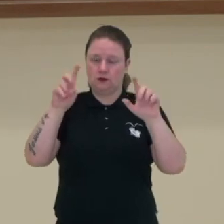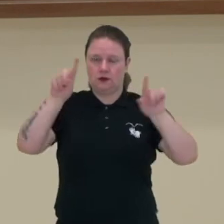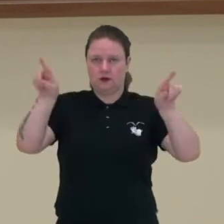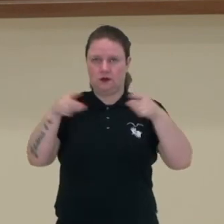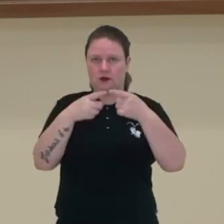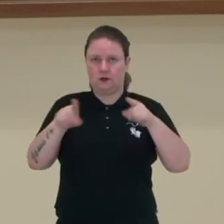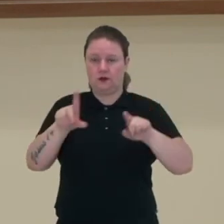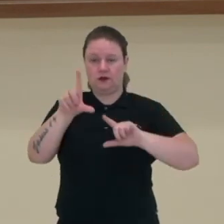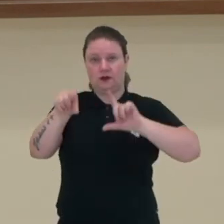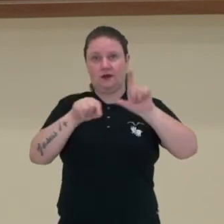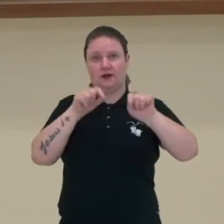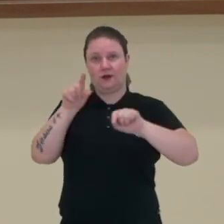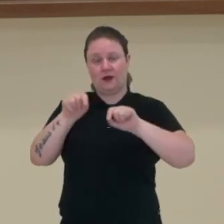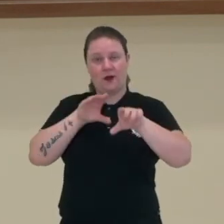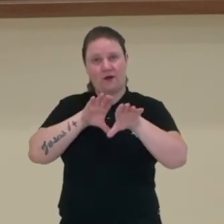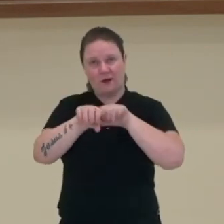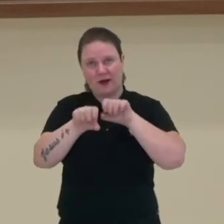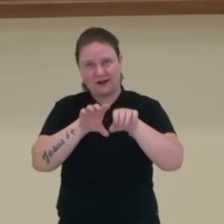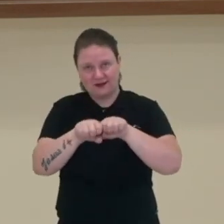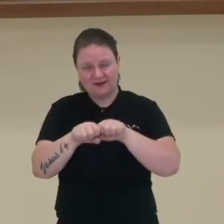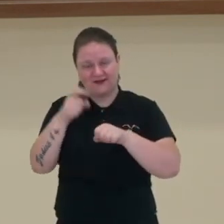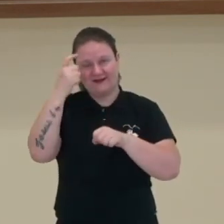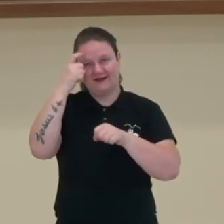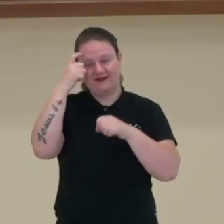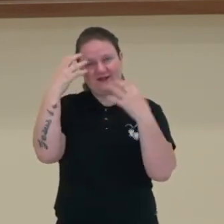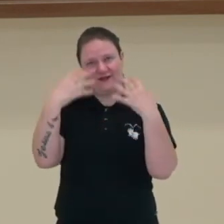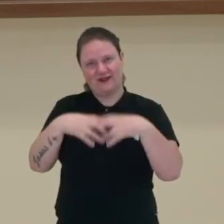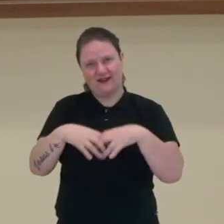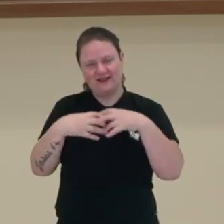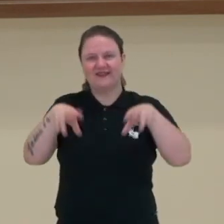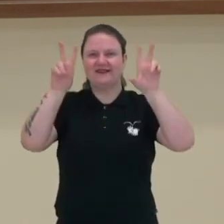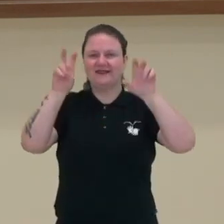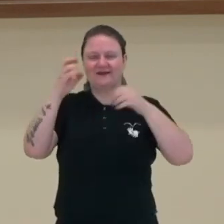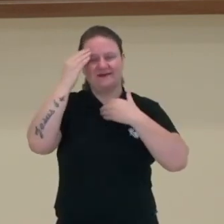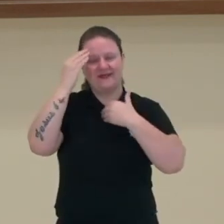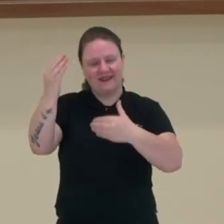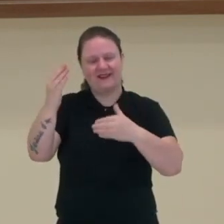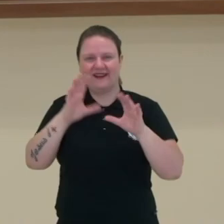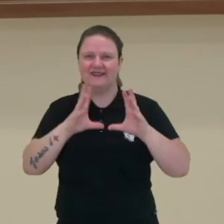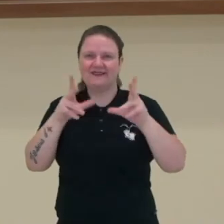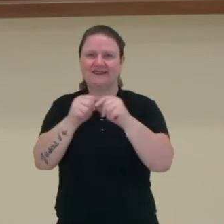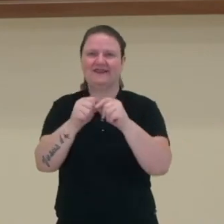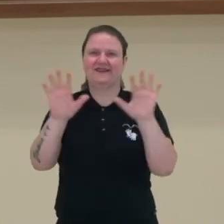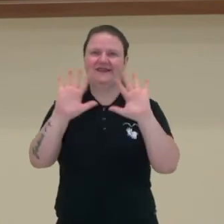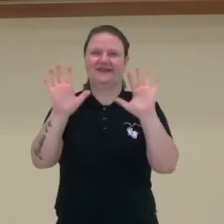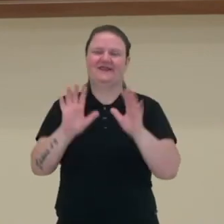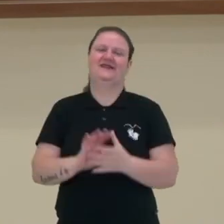profissão. Espero que você reflita um pouquinho a respeito desse tema. Muito obrigada e até mais!